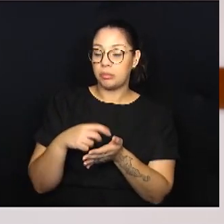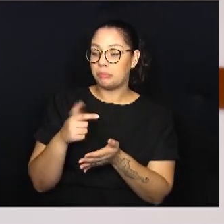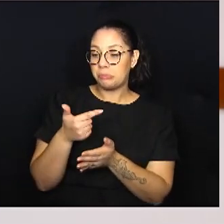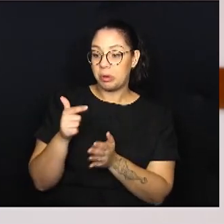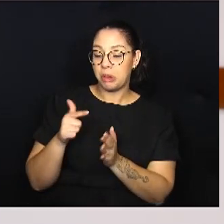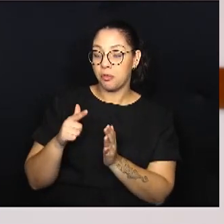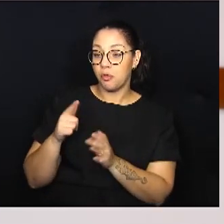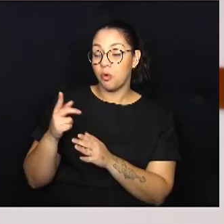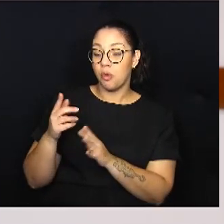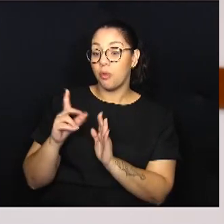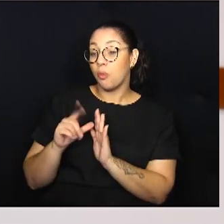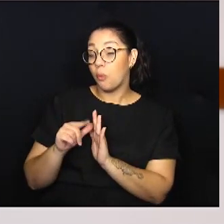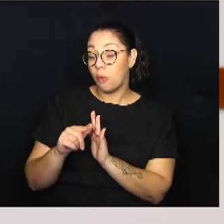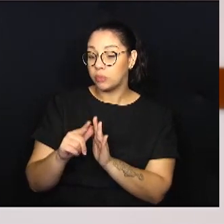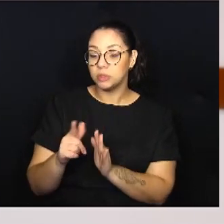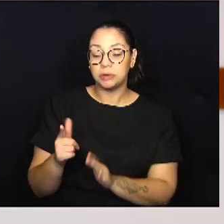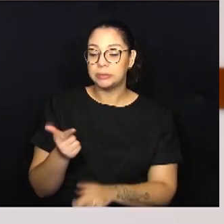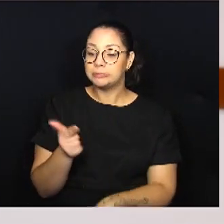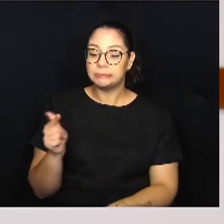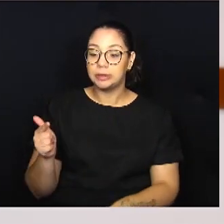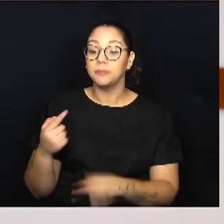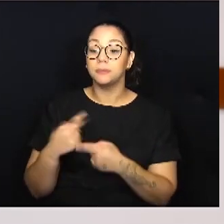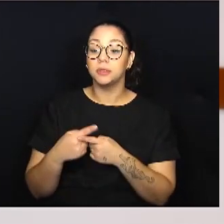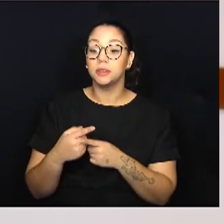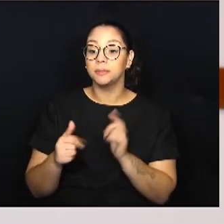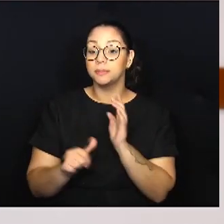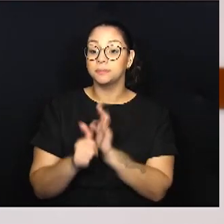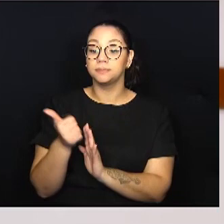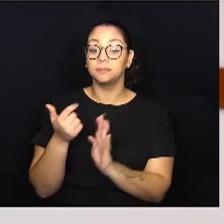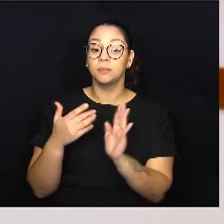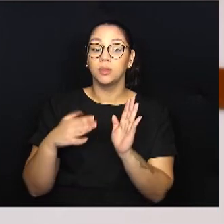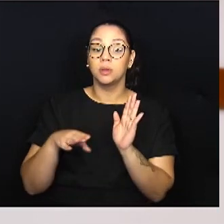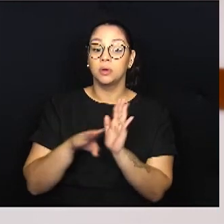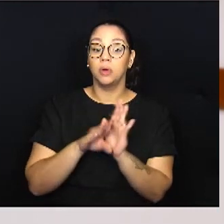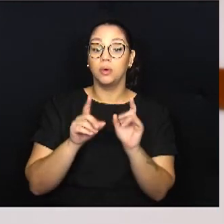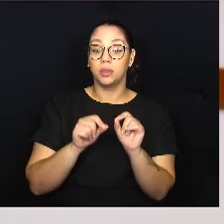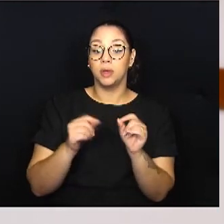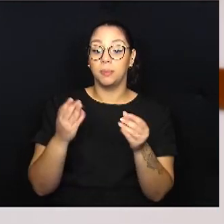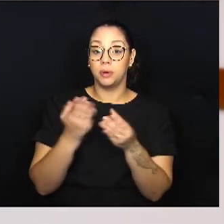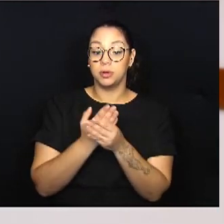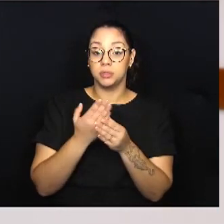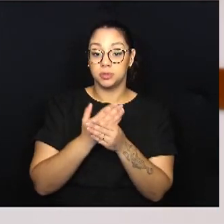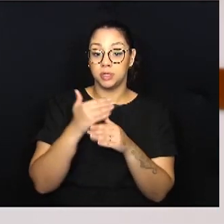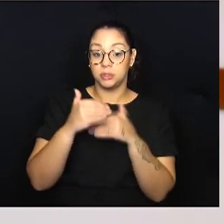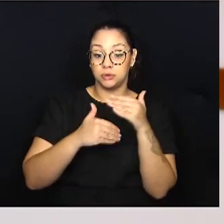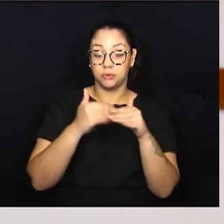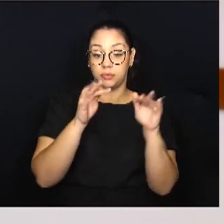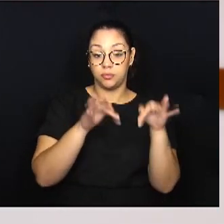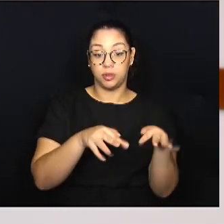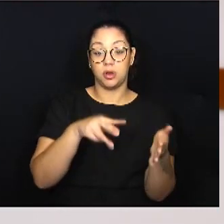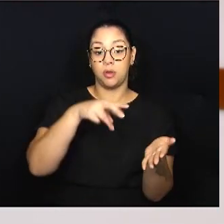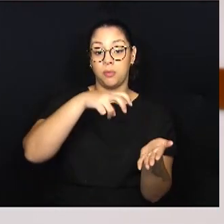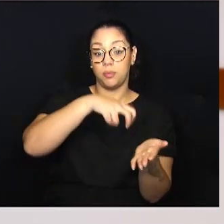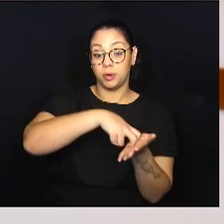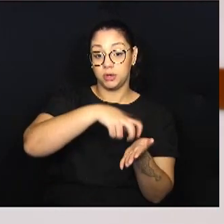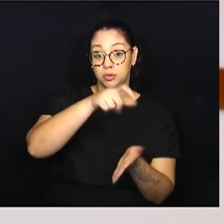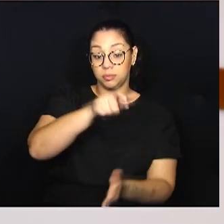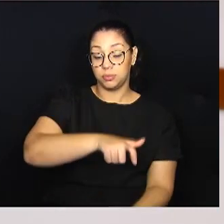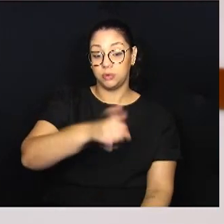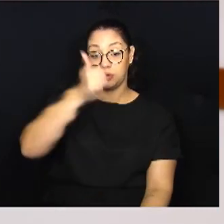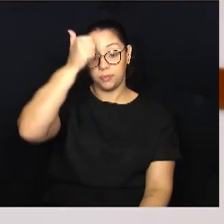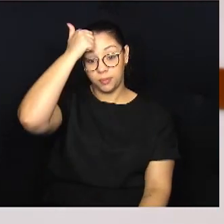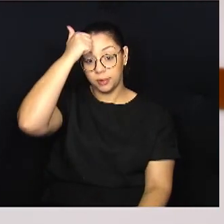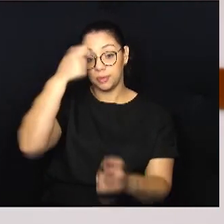reverberações, até porque a gente precisa chegar até o final desse processo com a punição do culpado, que uma das